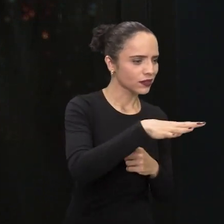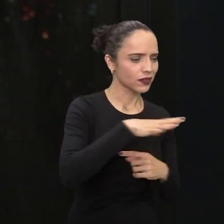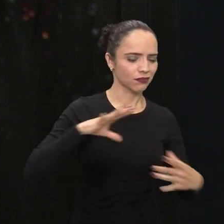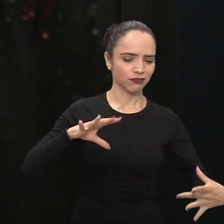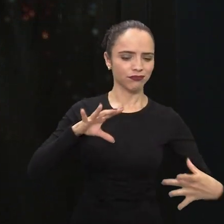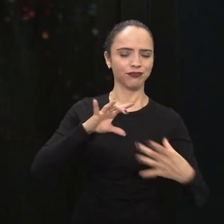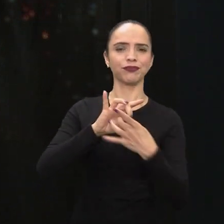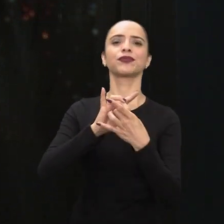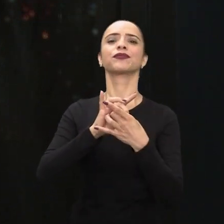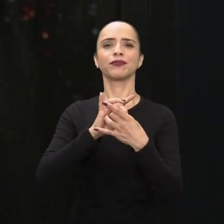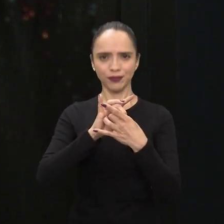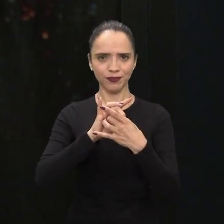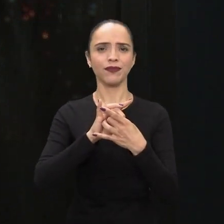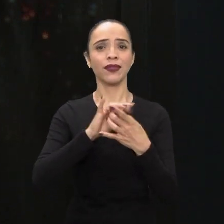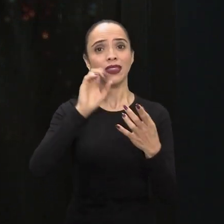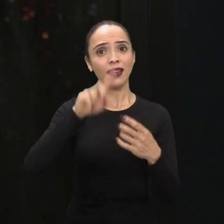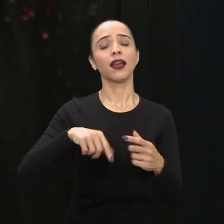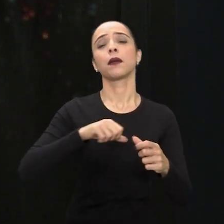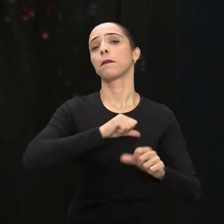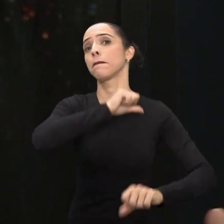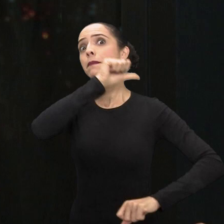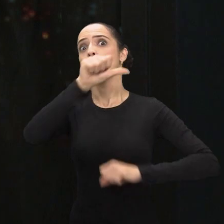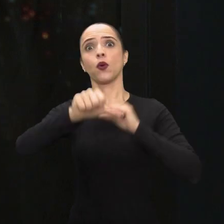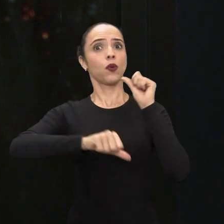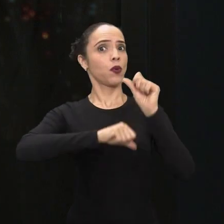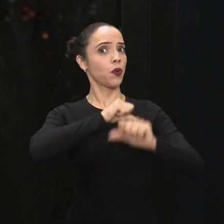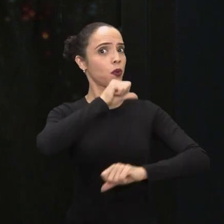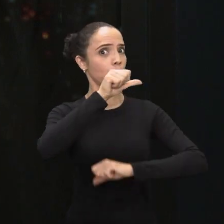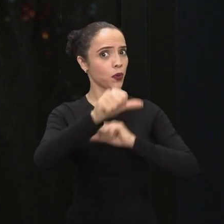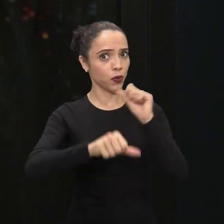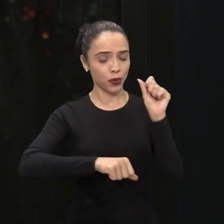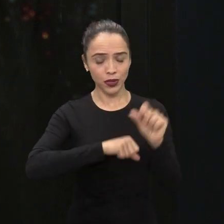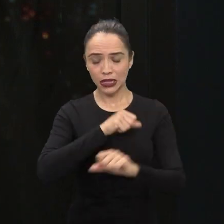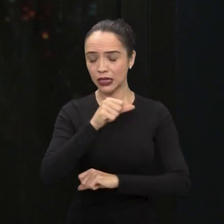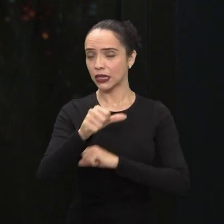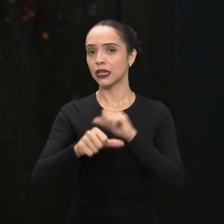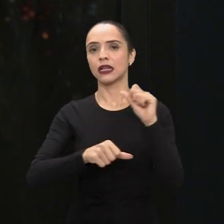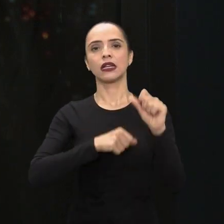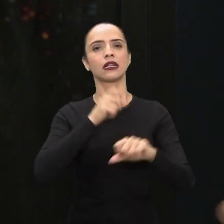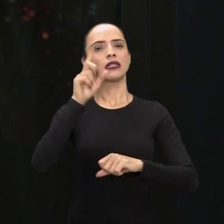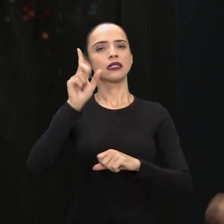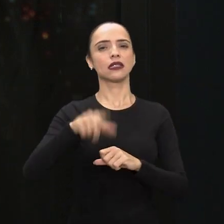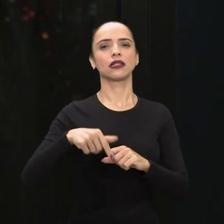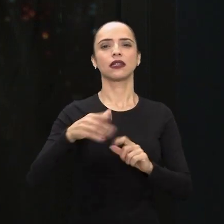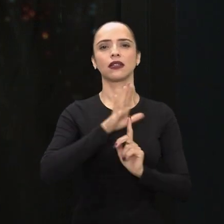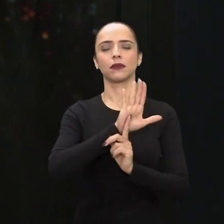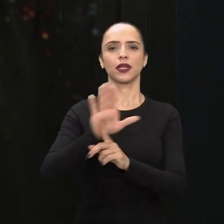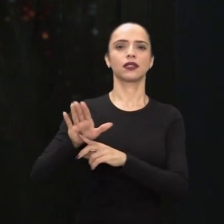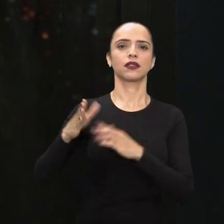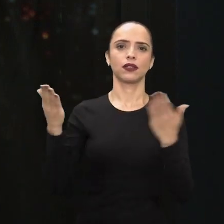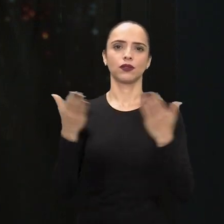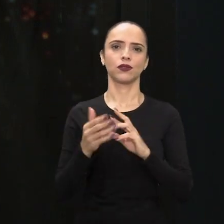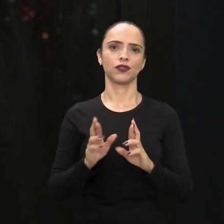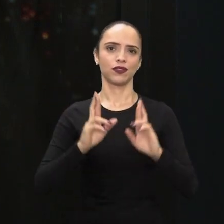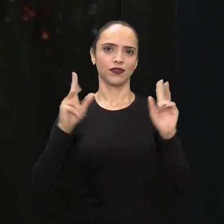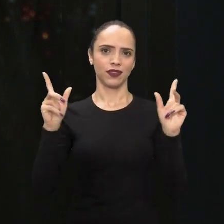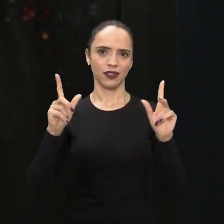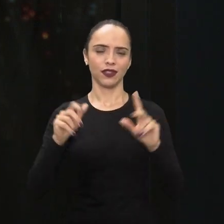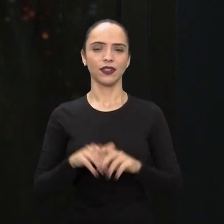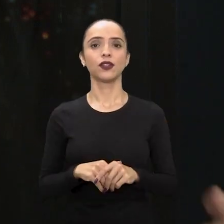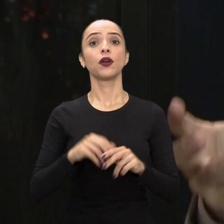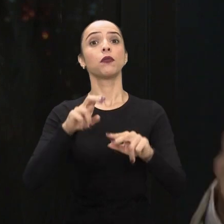sim completamente uma mudança né que a gente chama desse status que tá colocado de hoje né